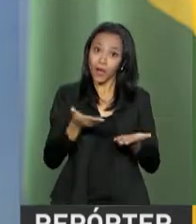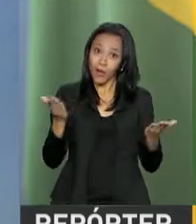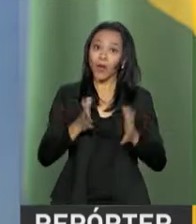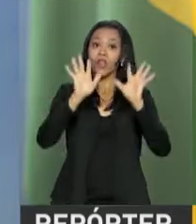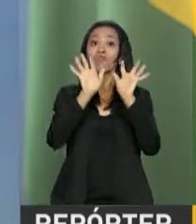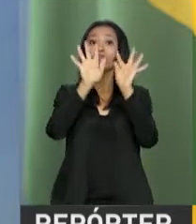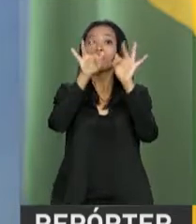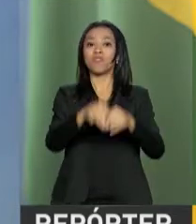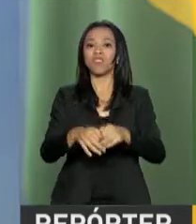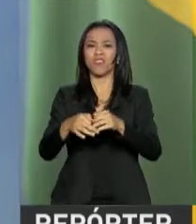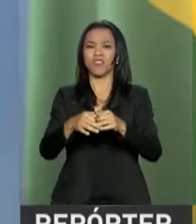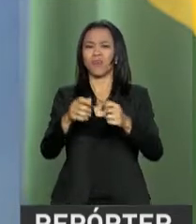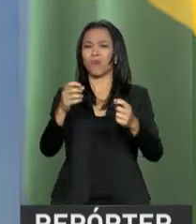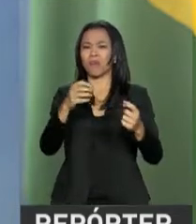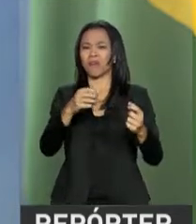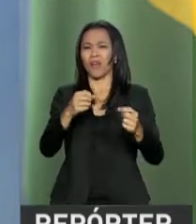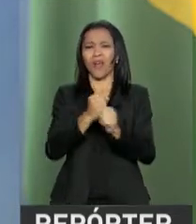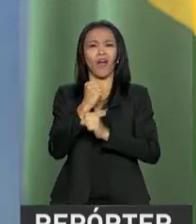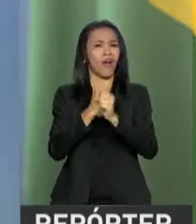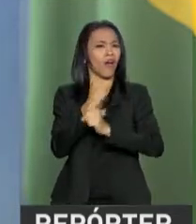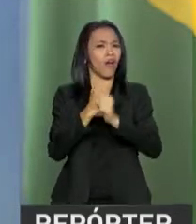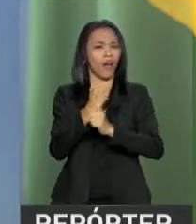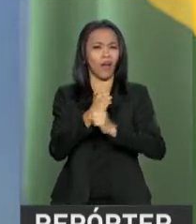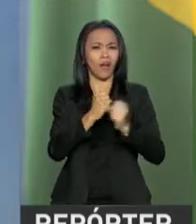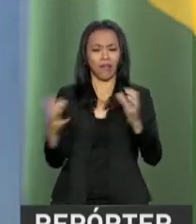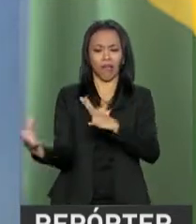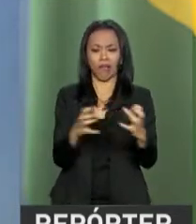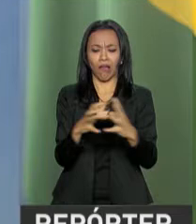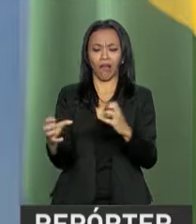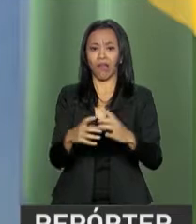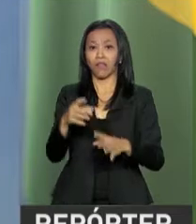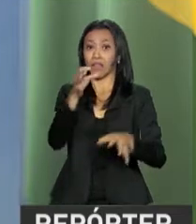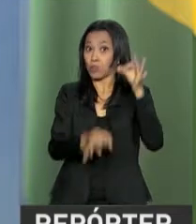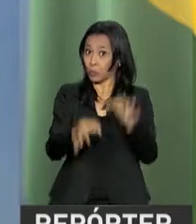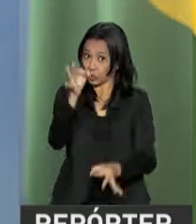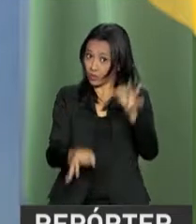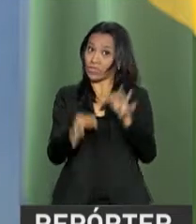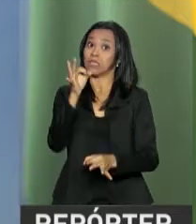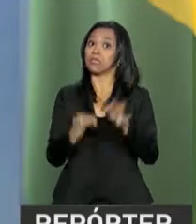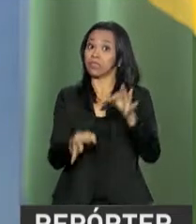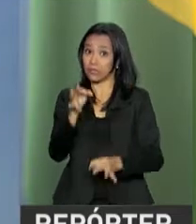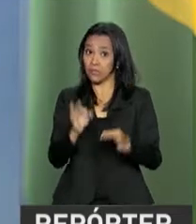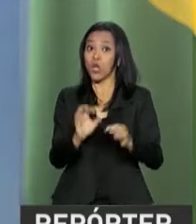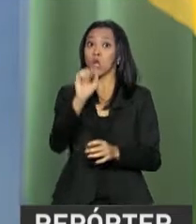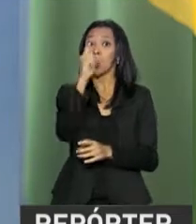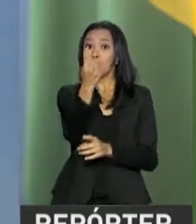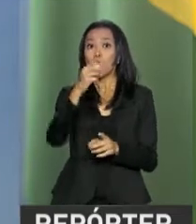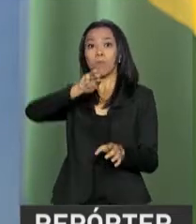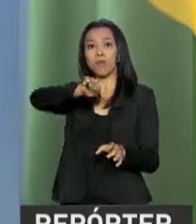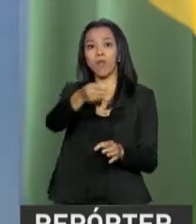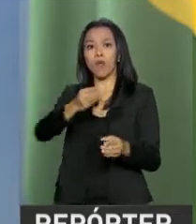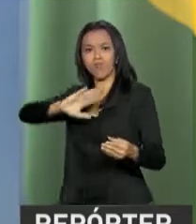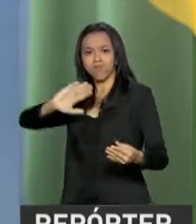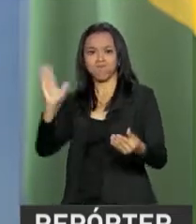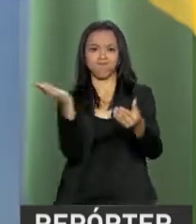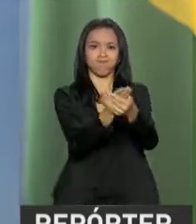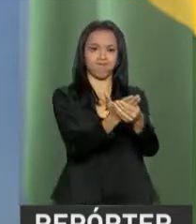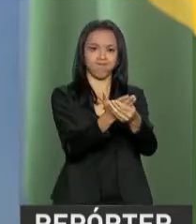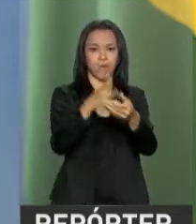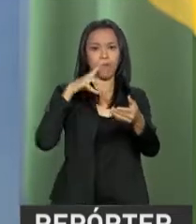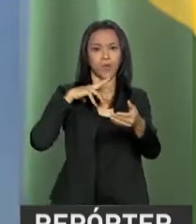a uma disputa que se arrasta há décadas eles ingressaram na justiça em mais de 1 milhão de ações coletivas e individuais